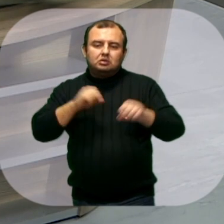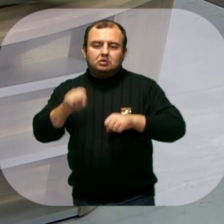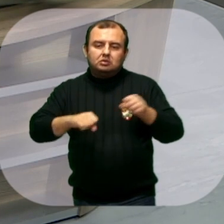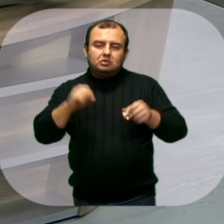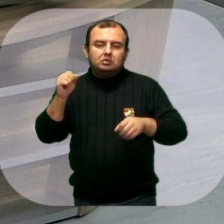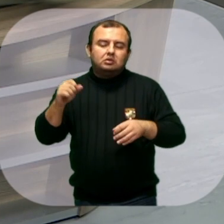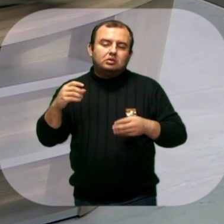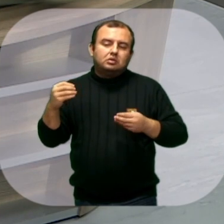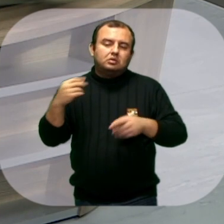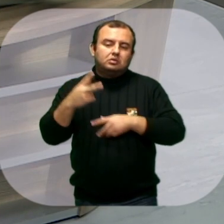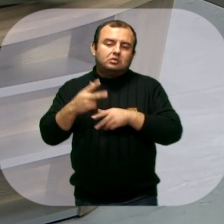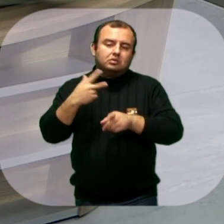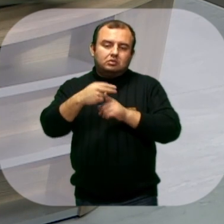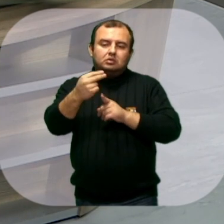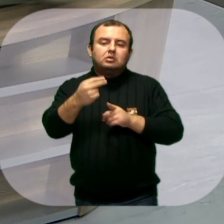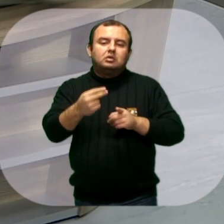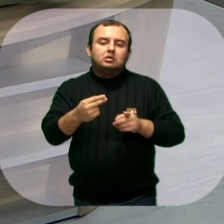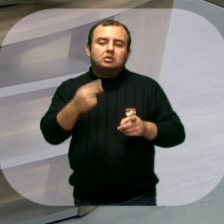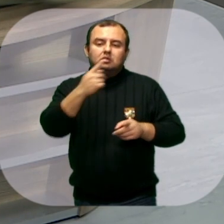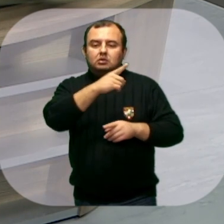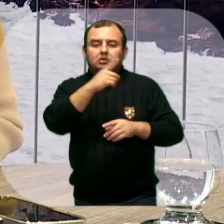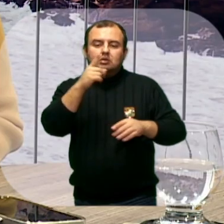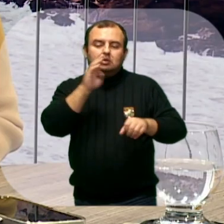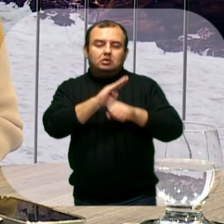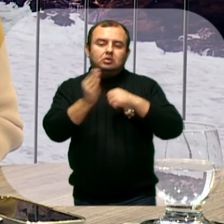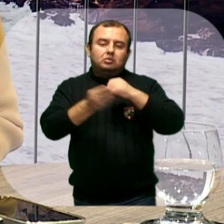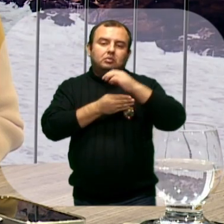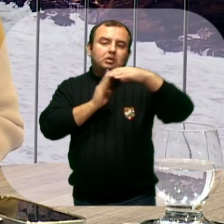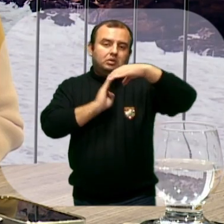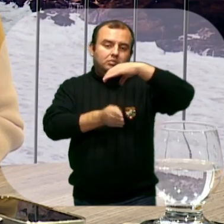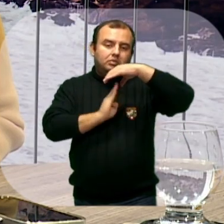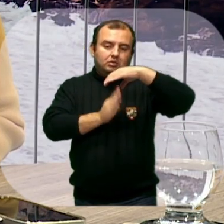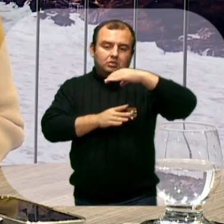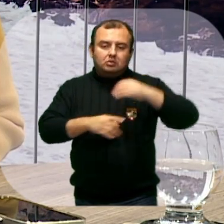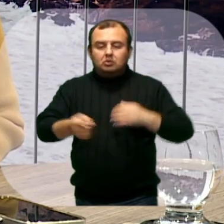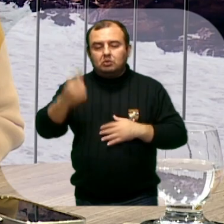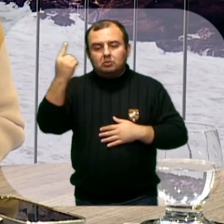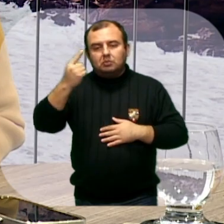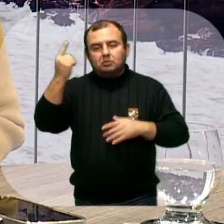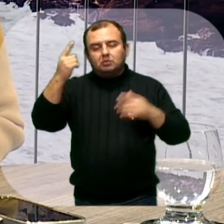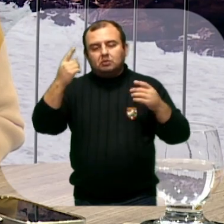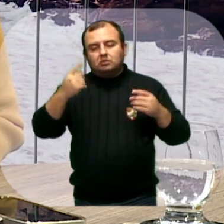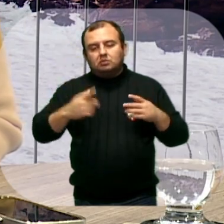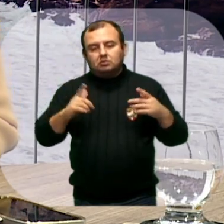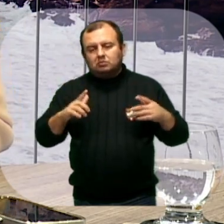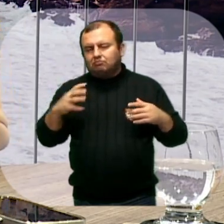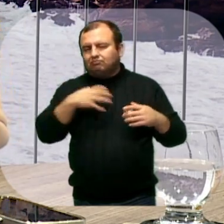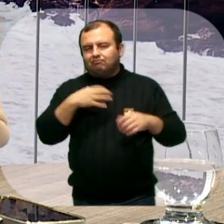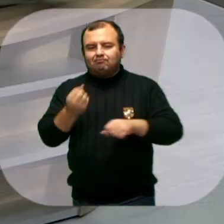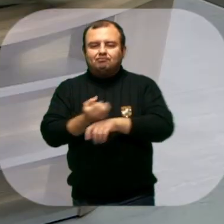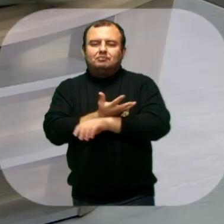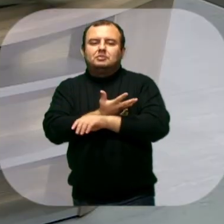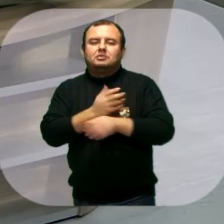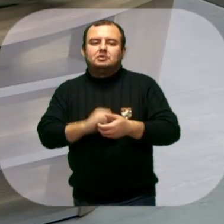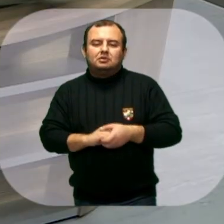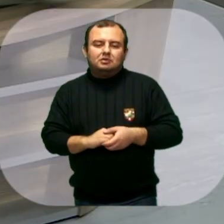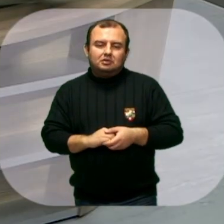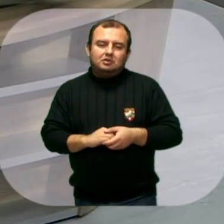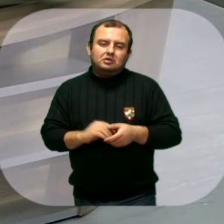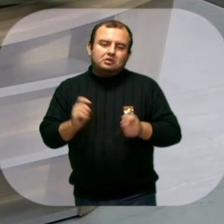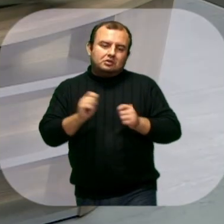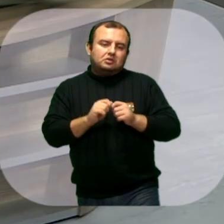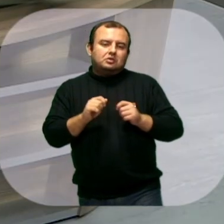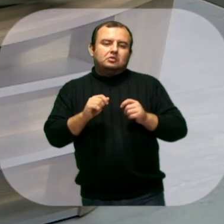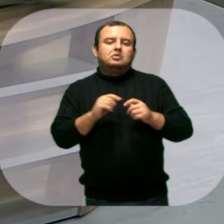quem ganhou. Nós fomos levar lá em Itaipava uma bicicleta do primeiro lugar. Foi, assim, emocionante. Vocês fizeram